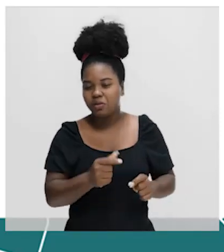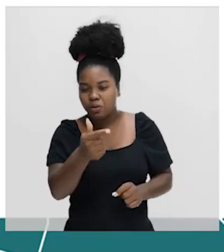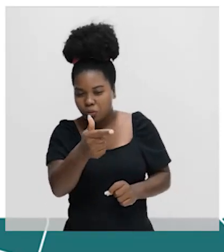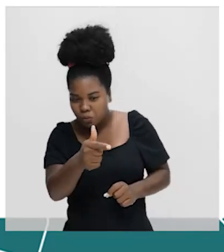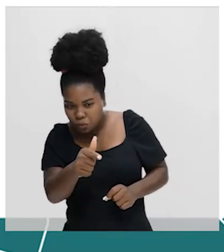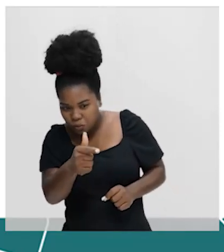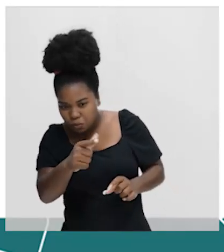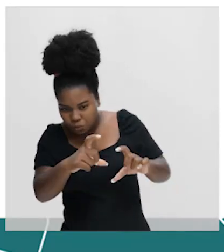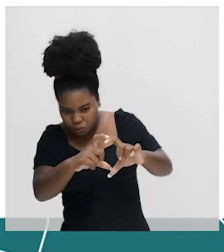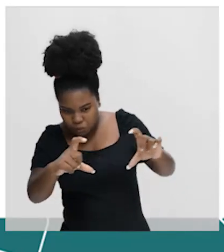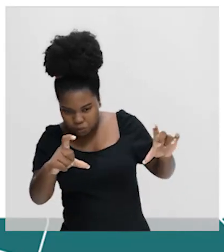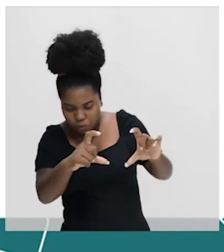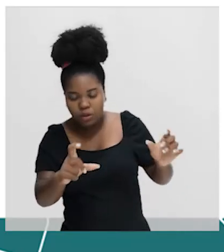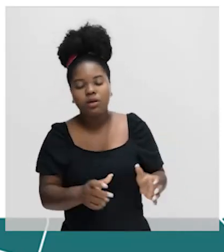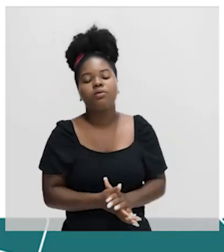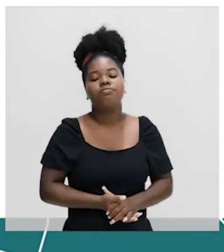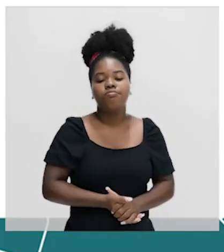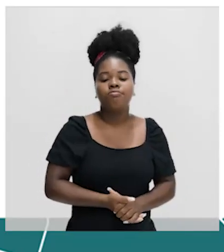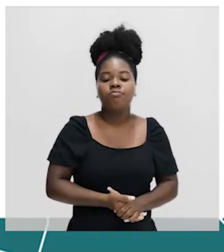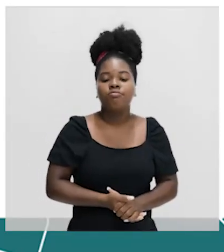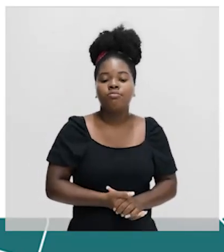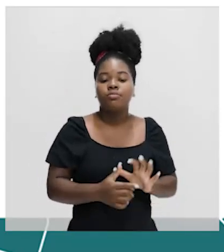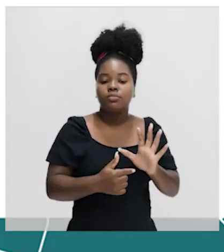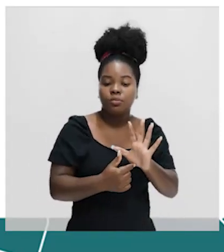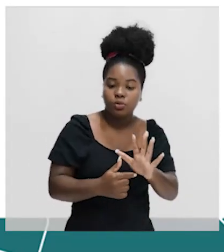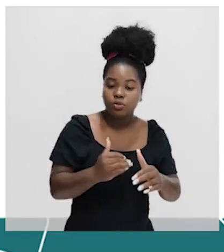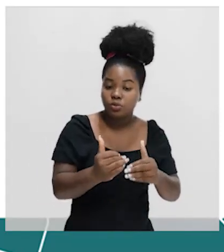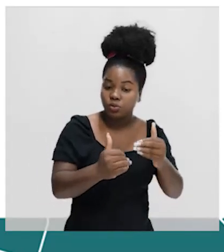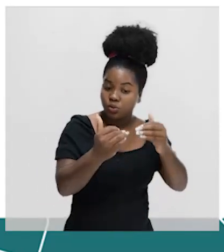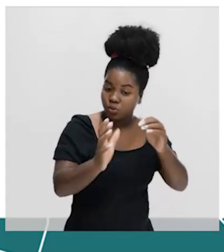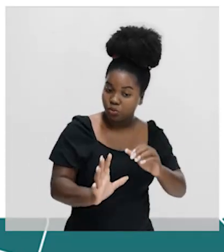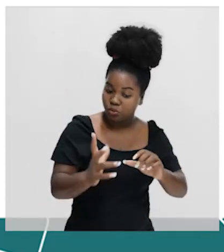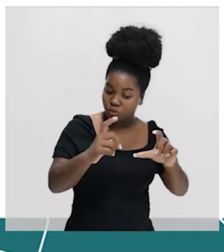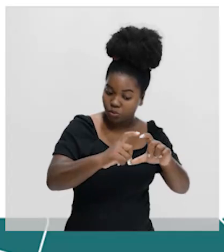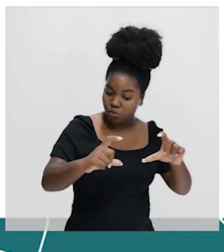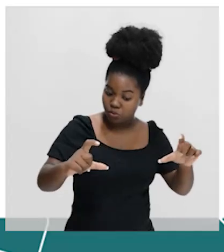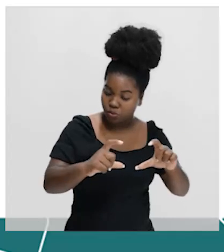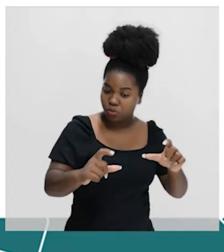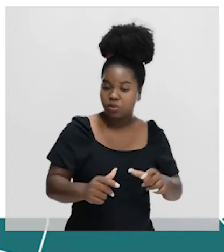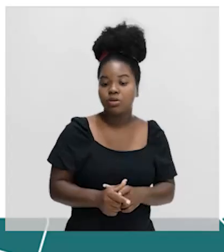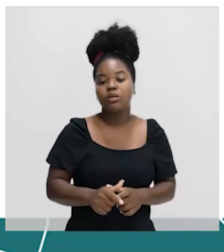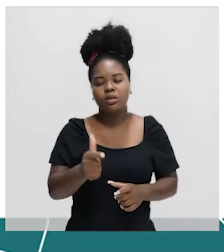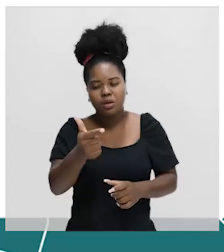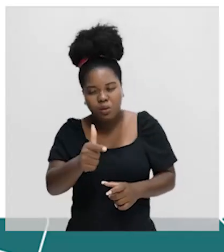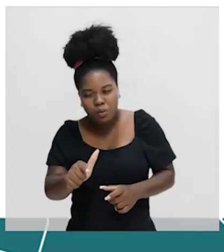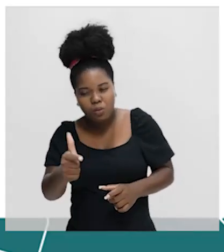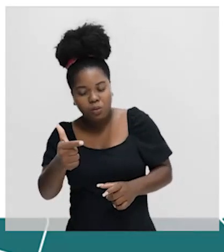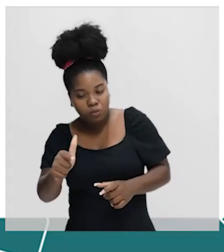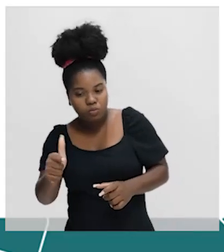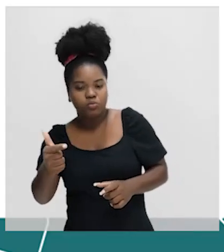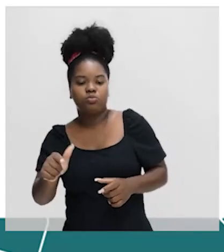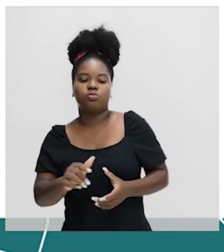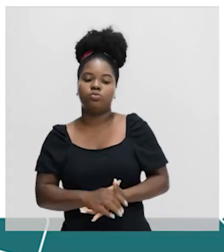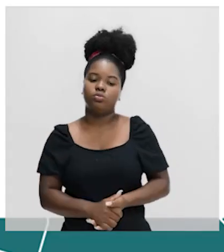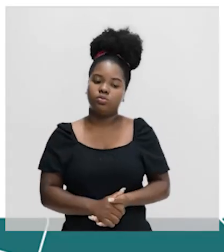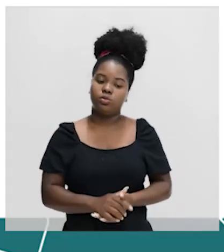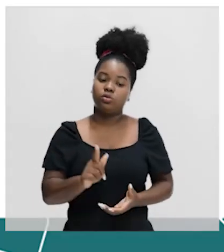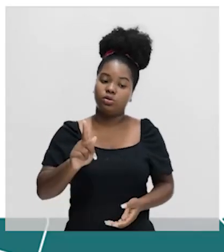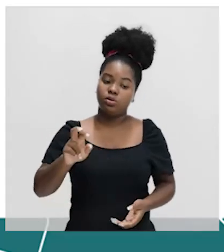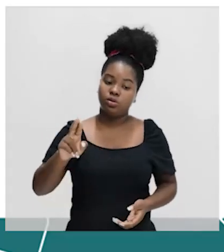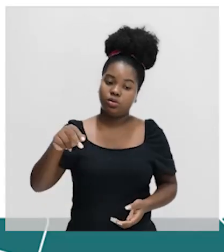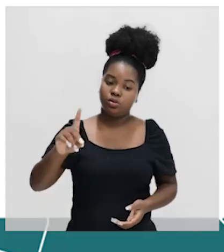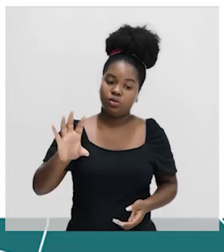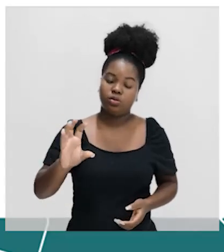continuidade. Assim, ele demonstra o desenvolvimento de uma ação em andamento ou uma ação duradoura. O gerúndio